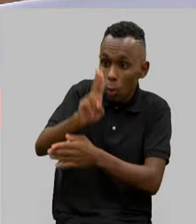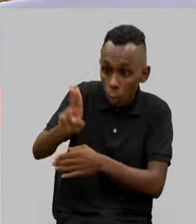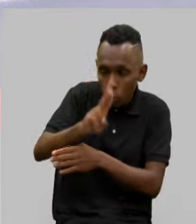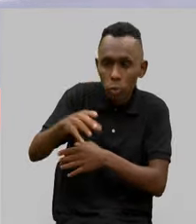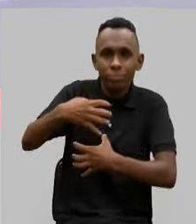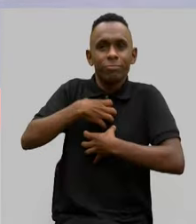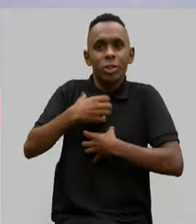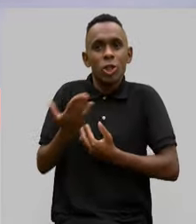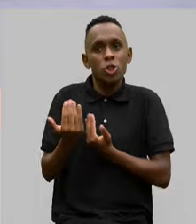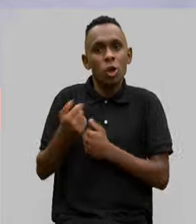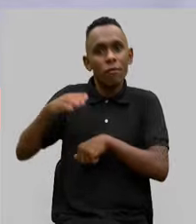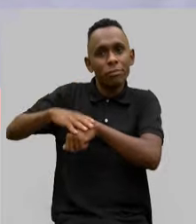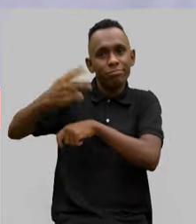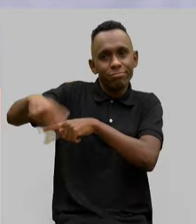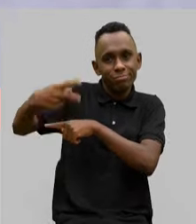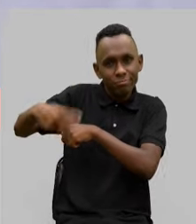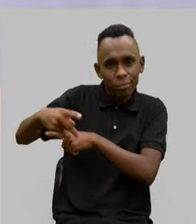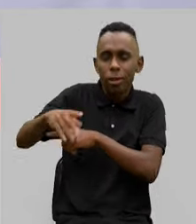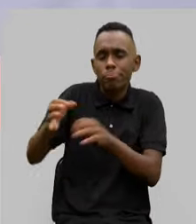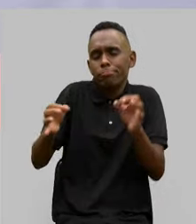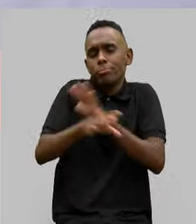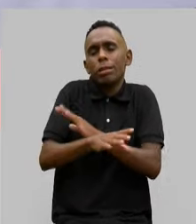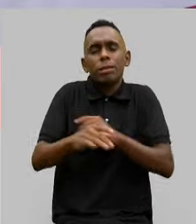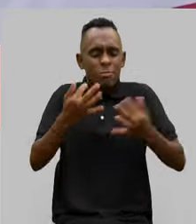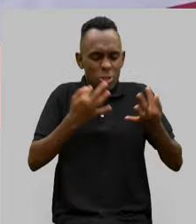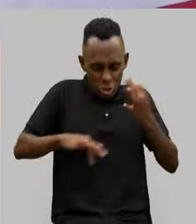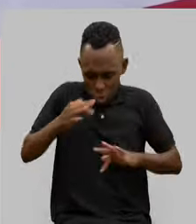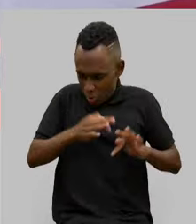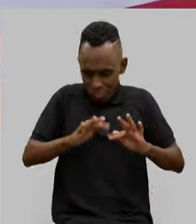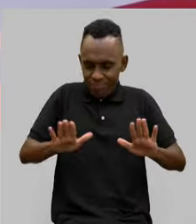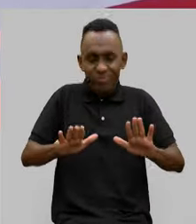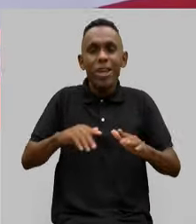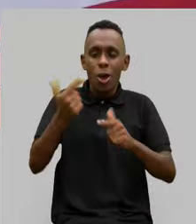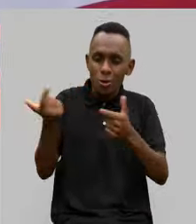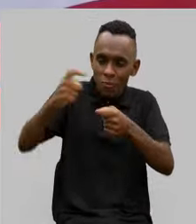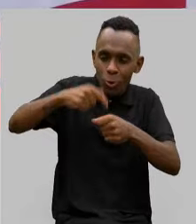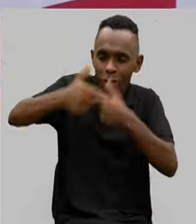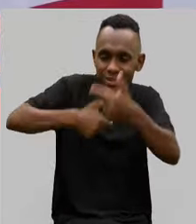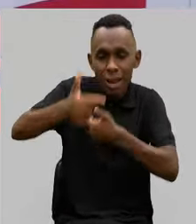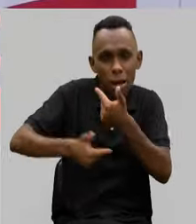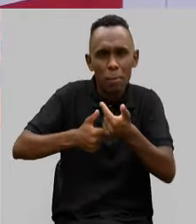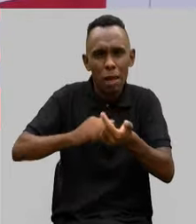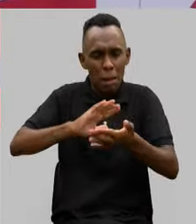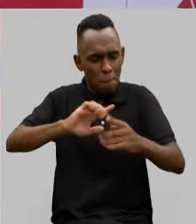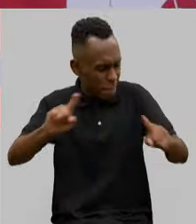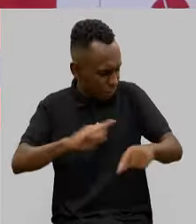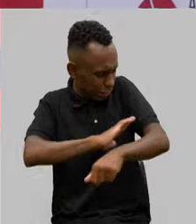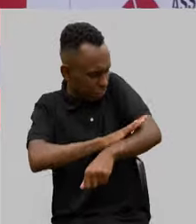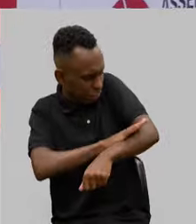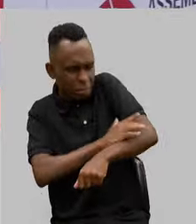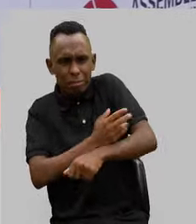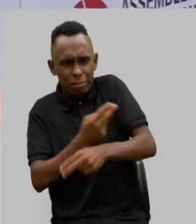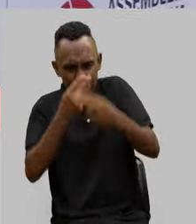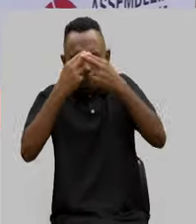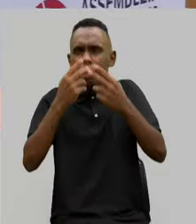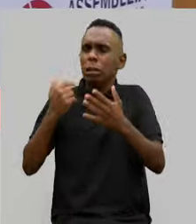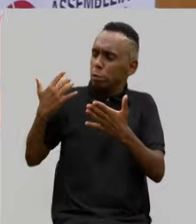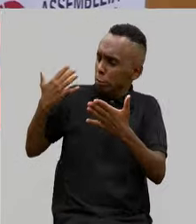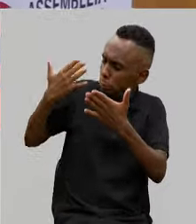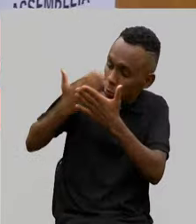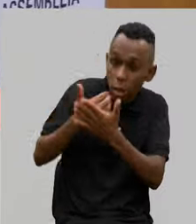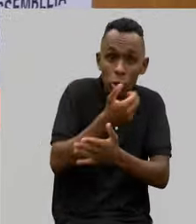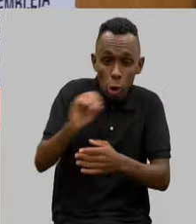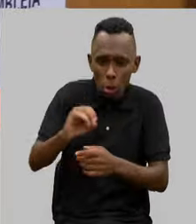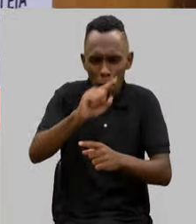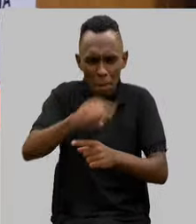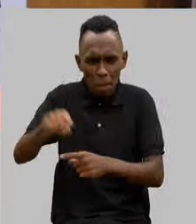sentir mais jovem acabaram as dores e voltou a trabalhar mas por racismo ignorância há pouco mais de 100 anos escolheram